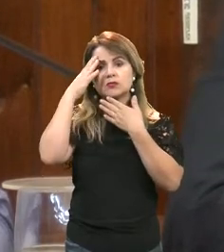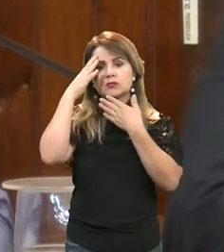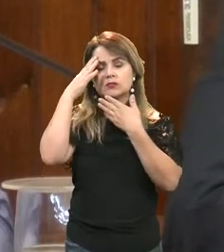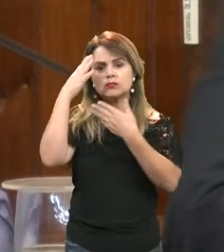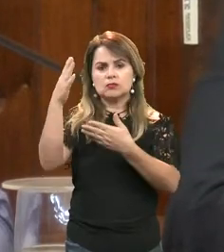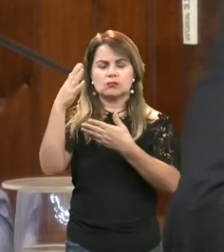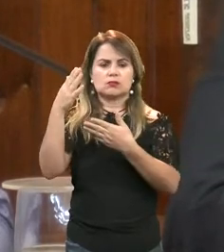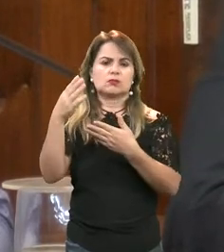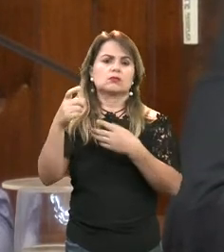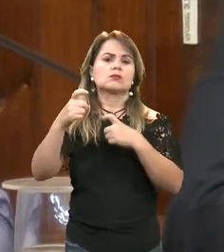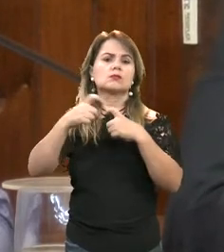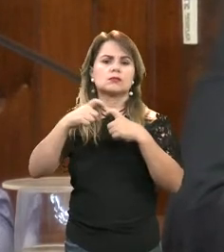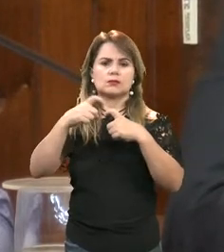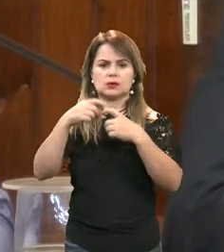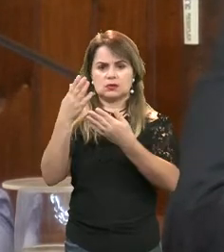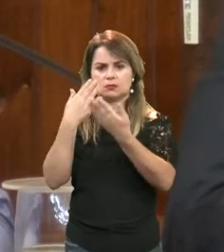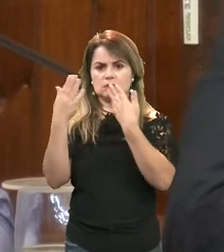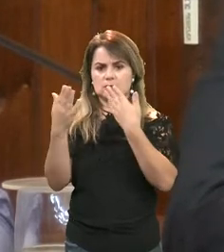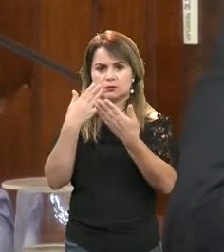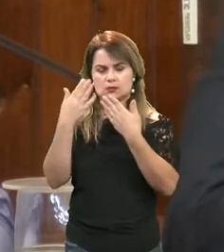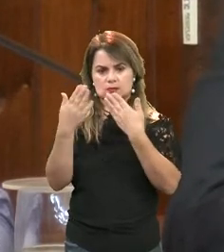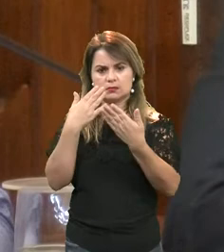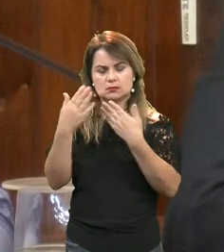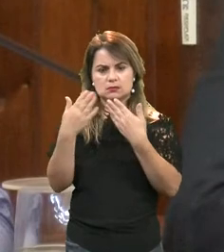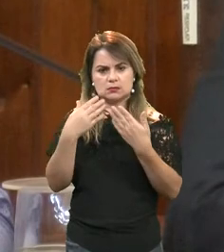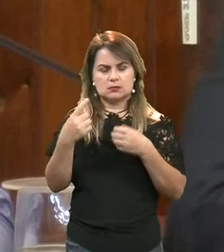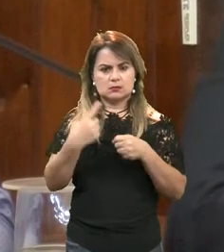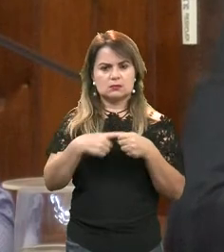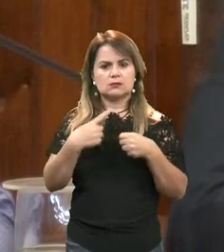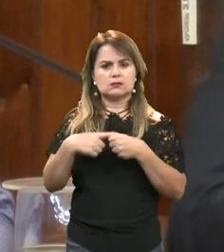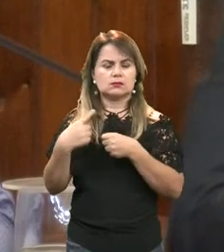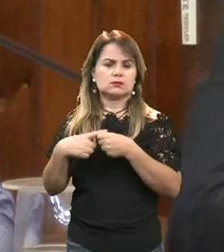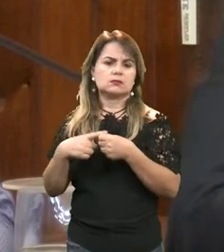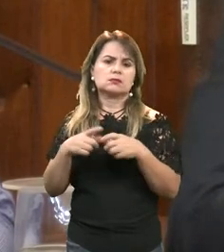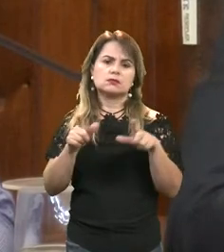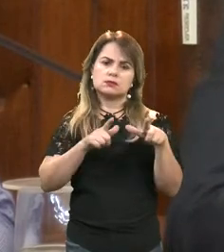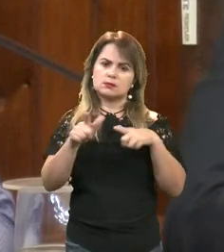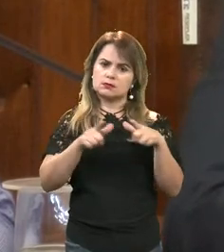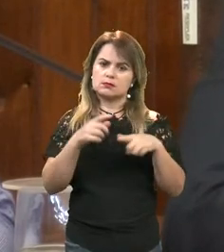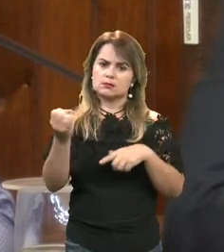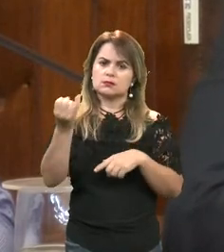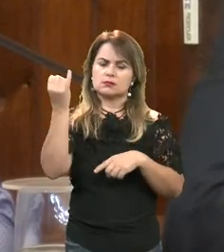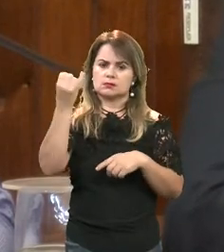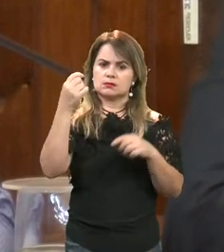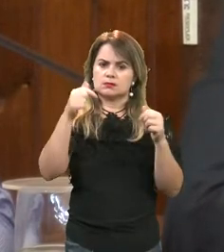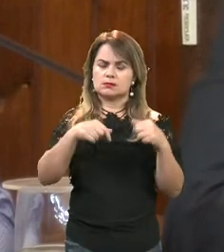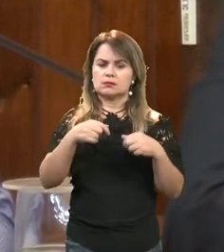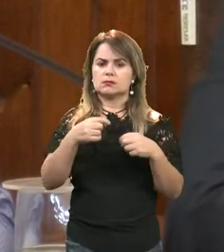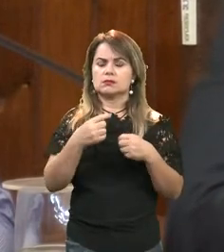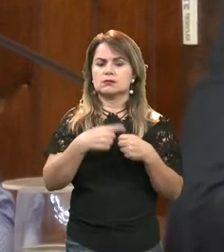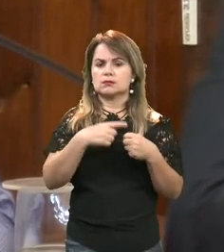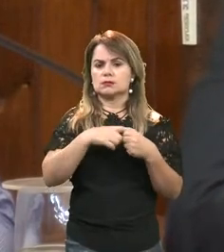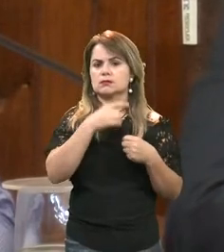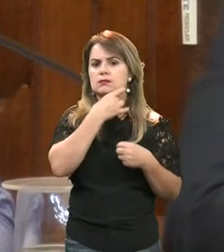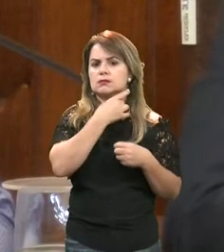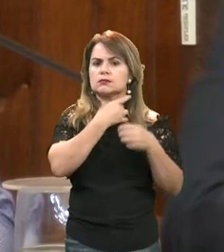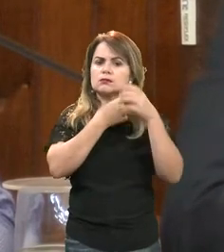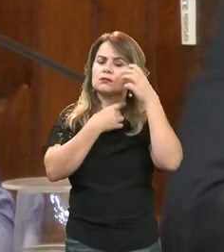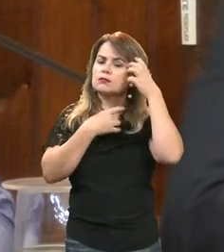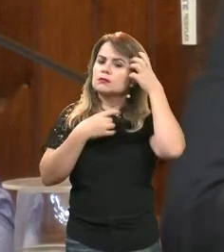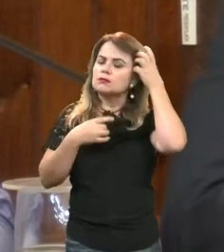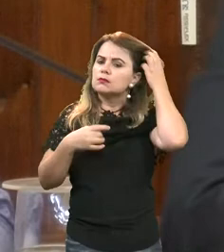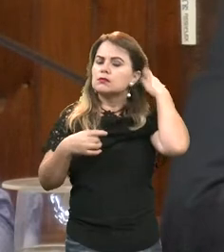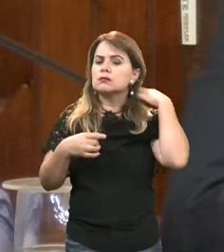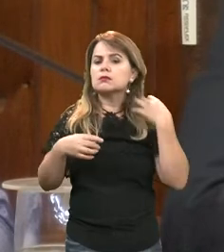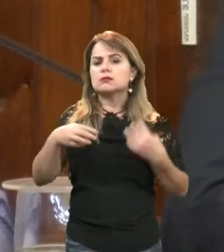das psicólogas da nossa cidade, que fazem um trabalho também maravilhoso aqui em Marília. Marcelo Amâncio,